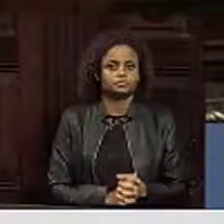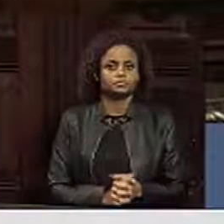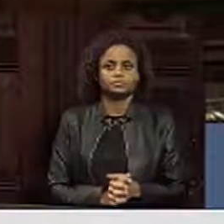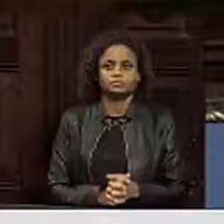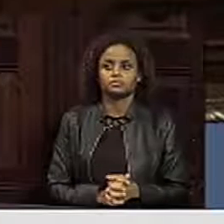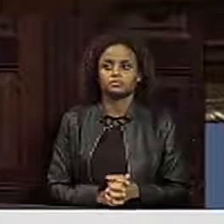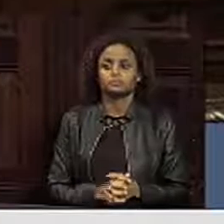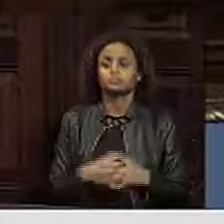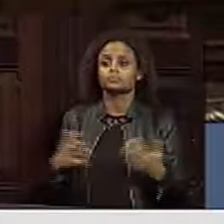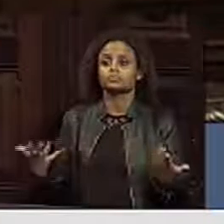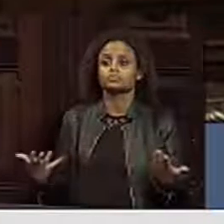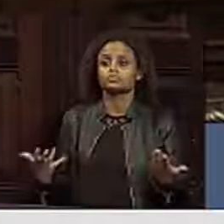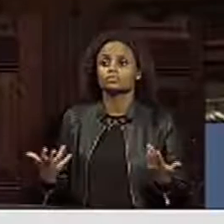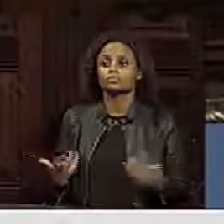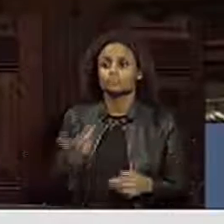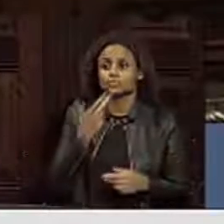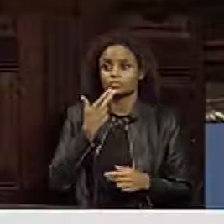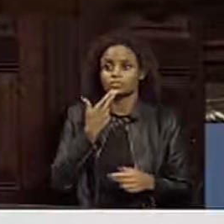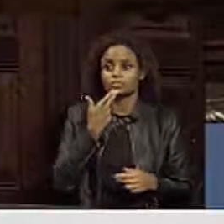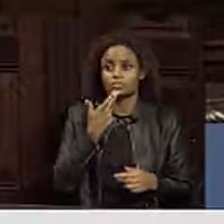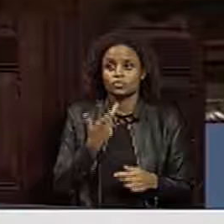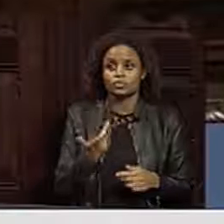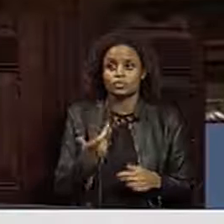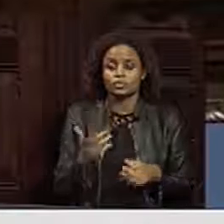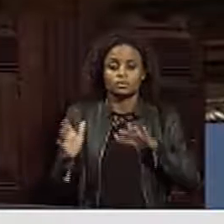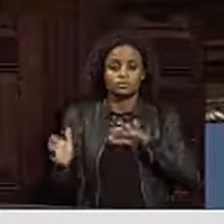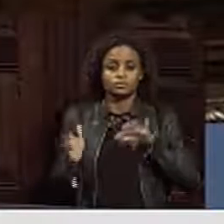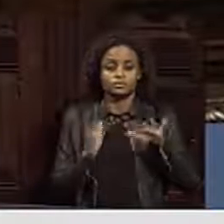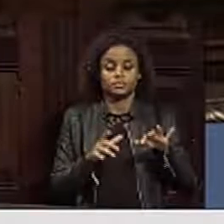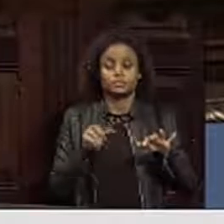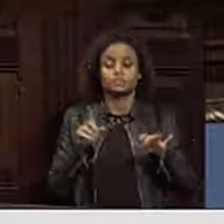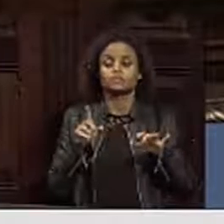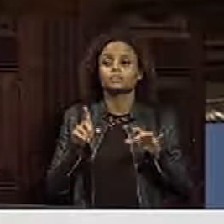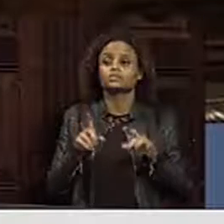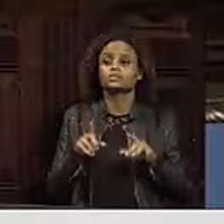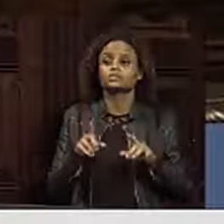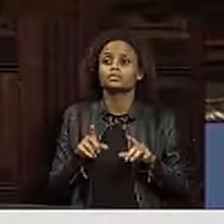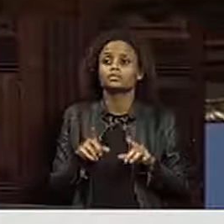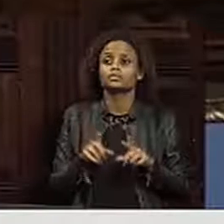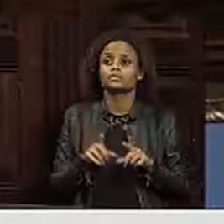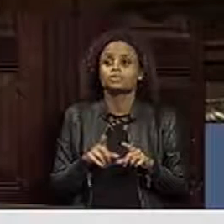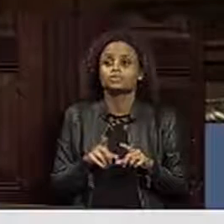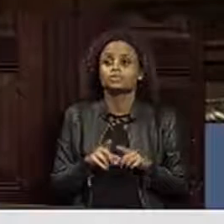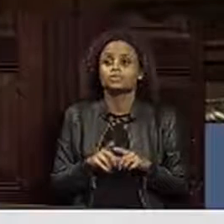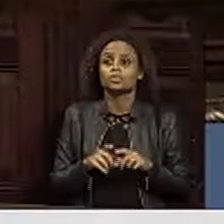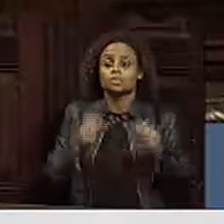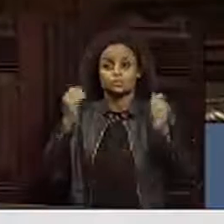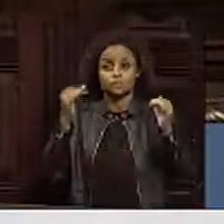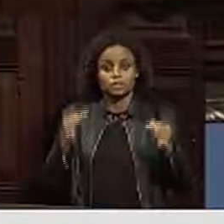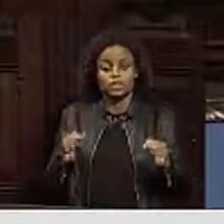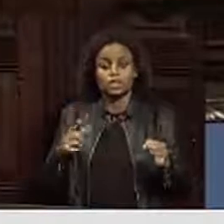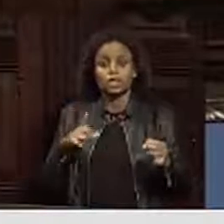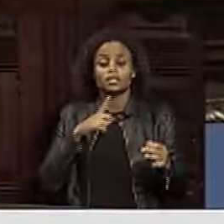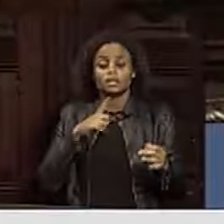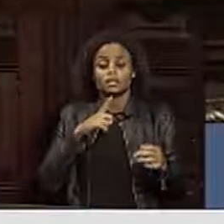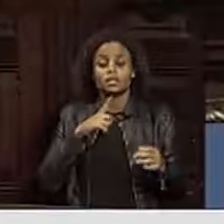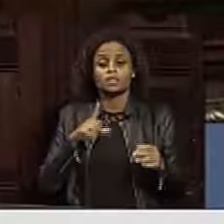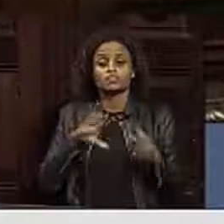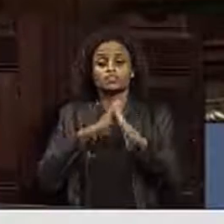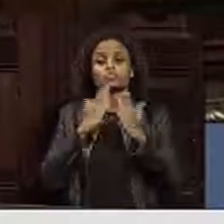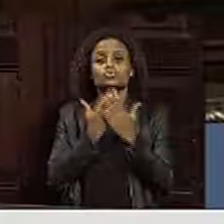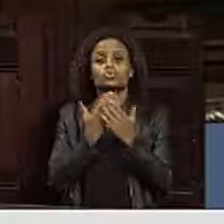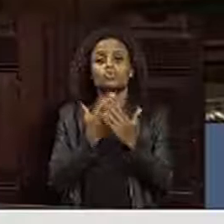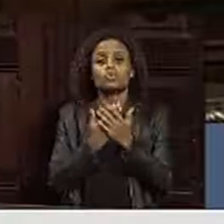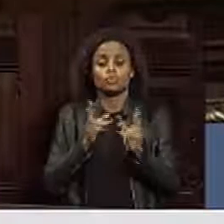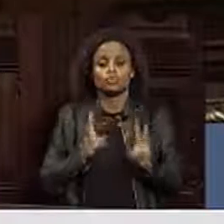E agora falando um pouquinho, também baseado nessa reportagem, das escolas que restaram, daquelas